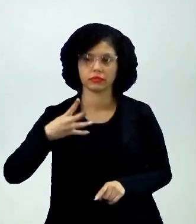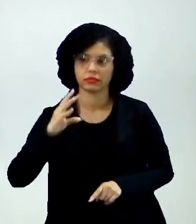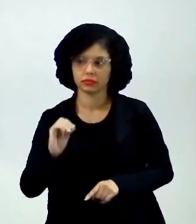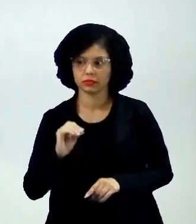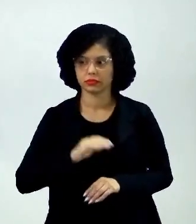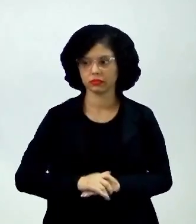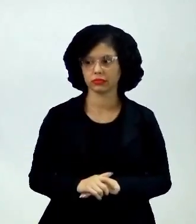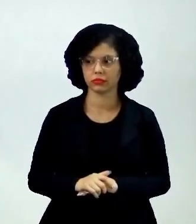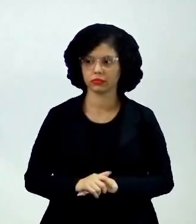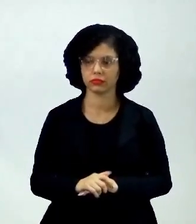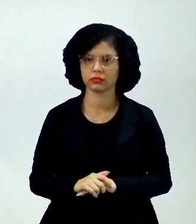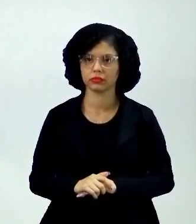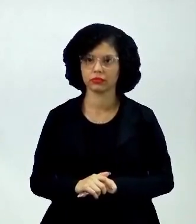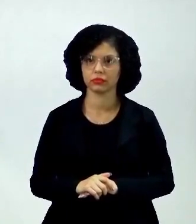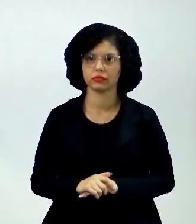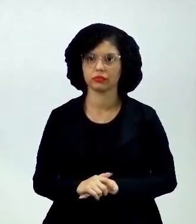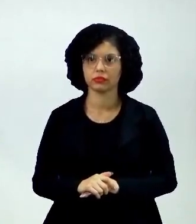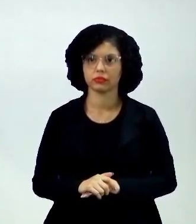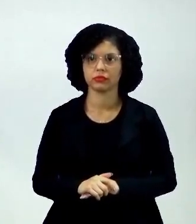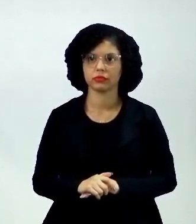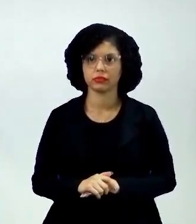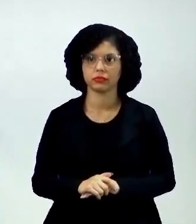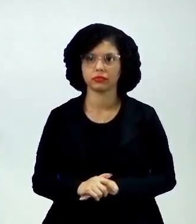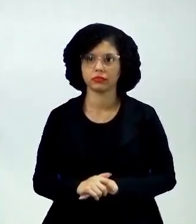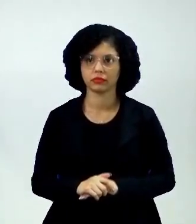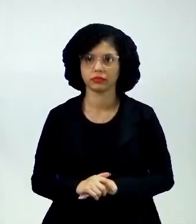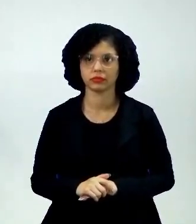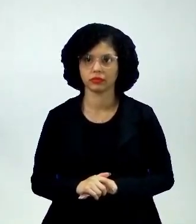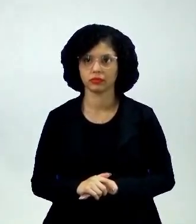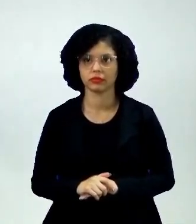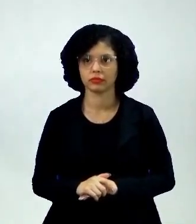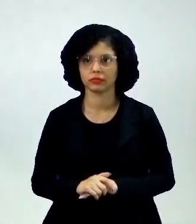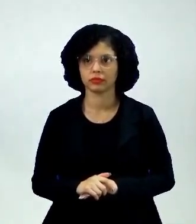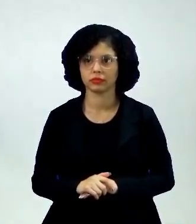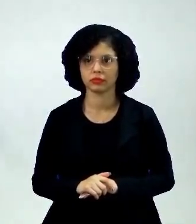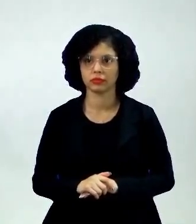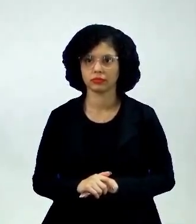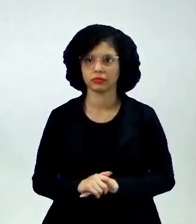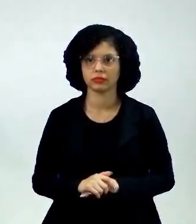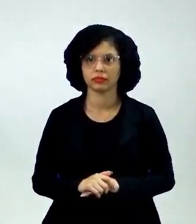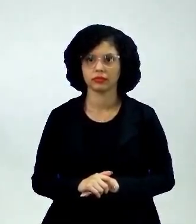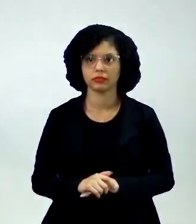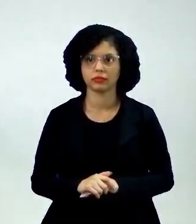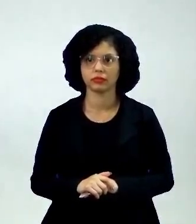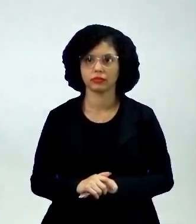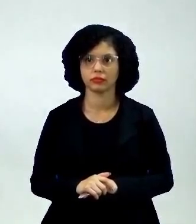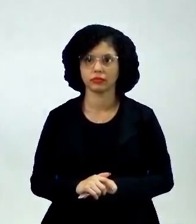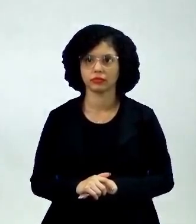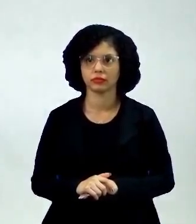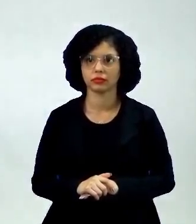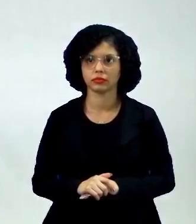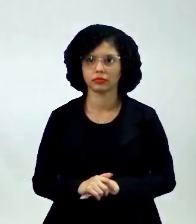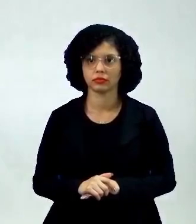igual a 340, deixa eu apagar aqui,